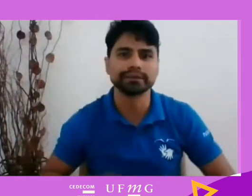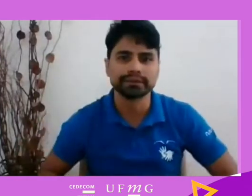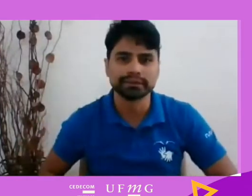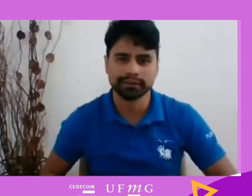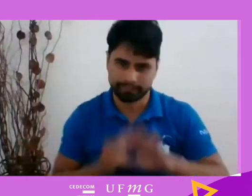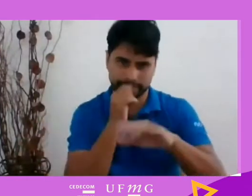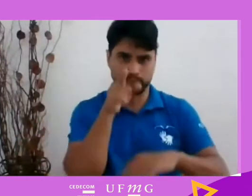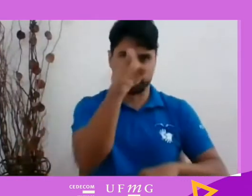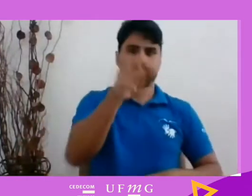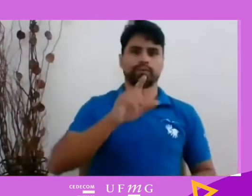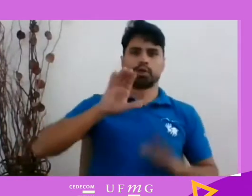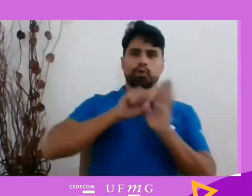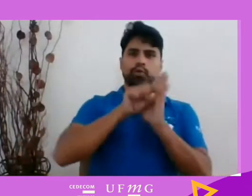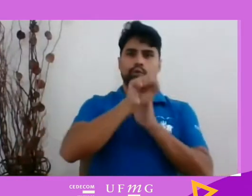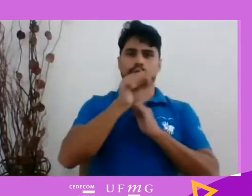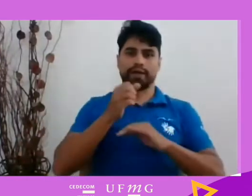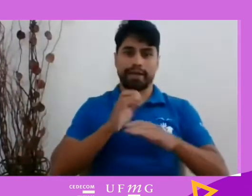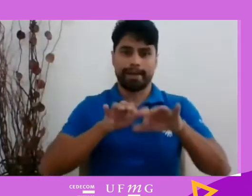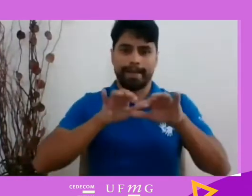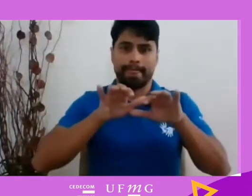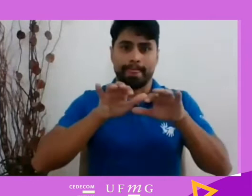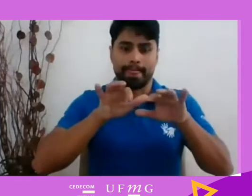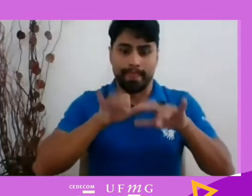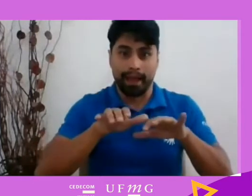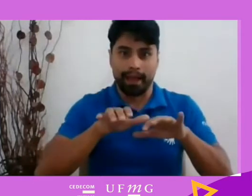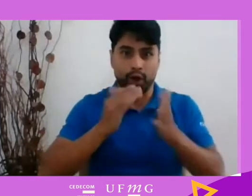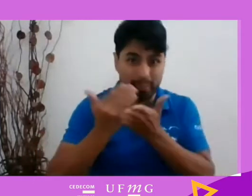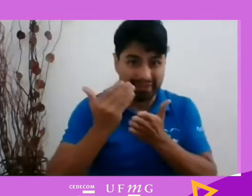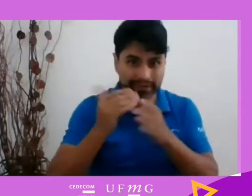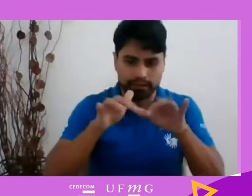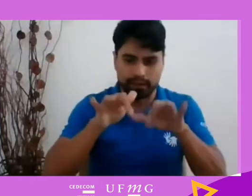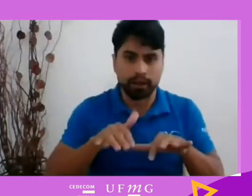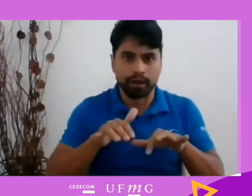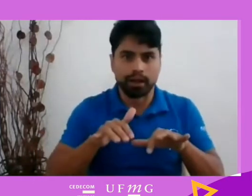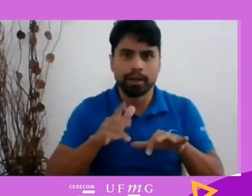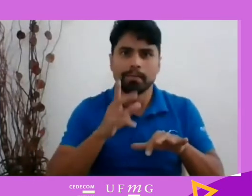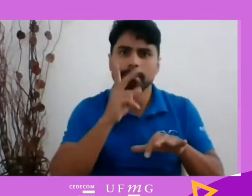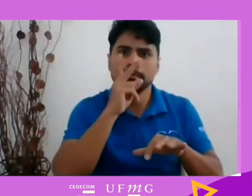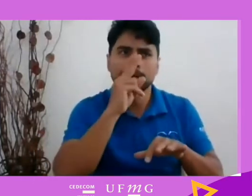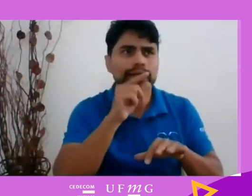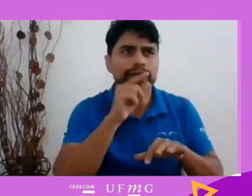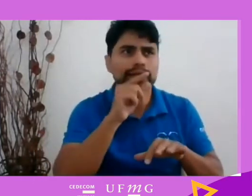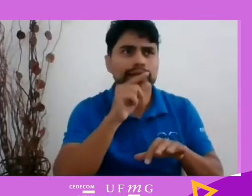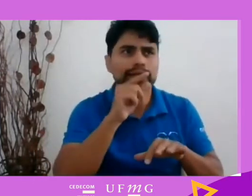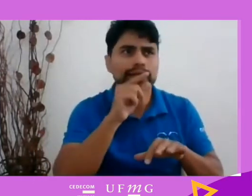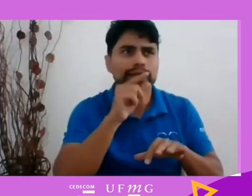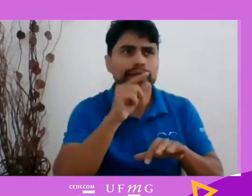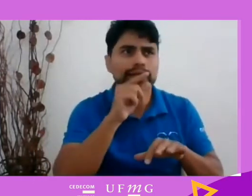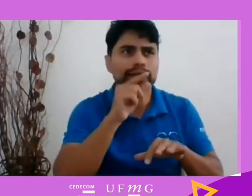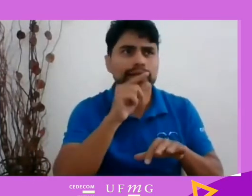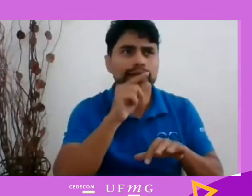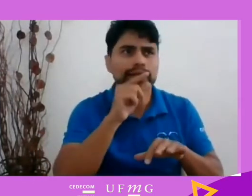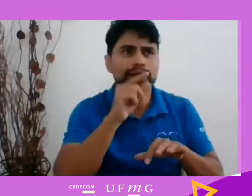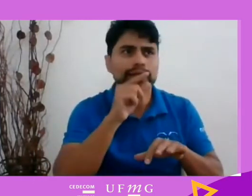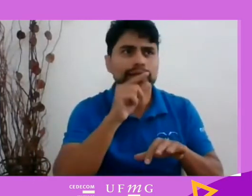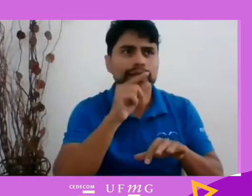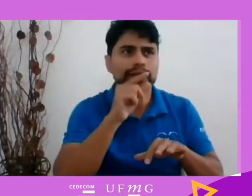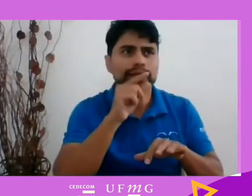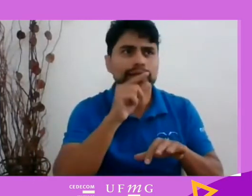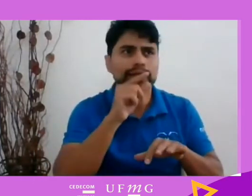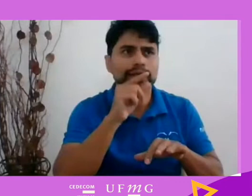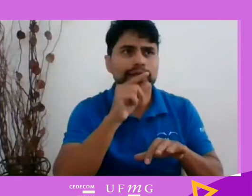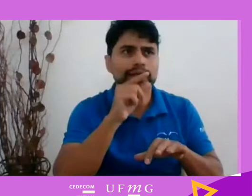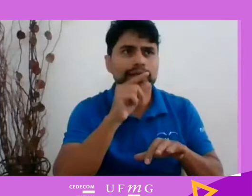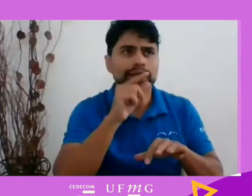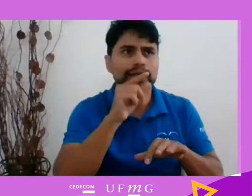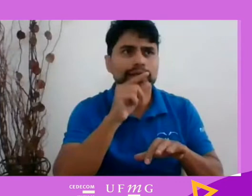do princípio que o Google está certo e que você está errado. Né? Se ele te pergunta se a grafia não era aquela, você concorda com ele. Quem é que